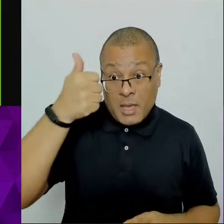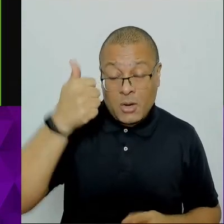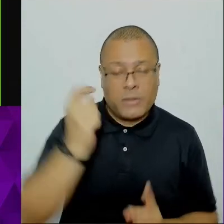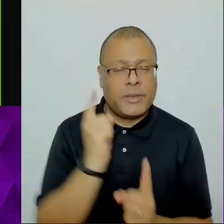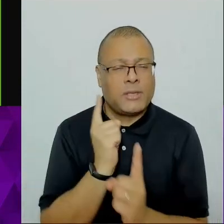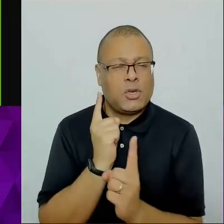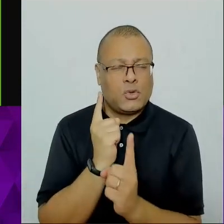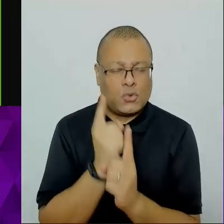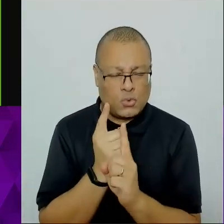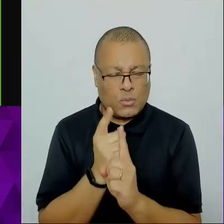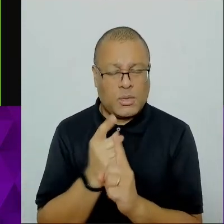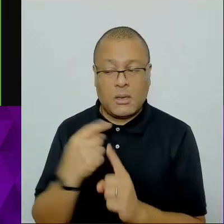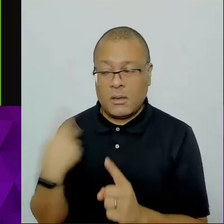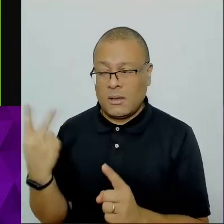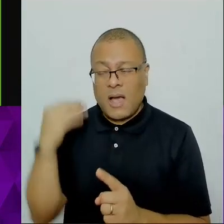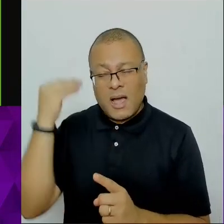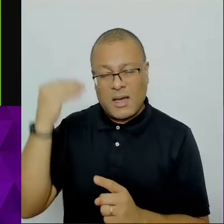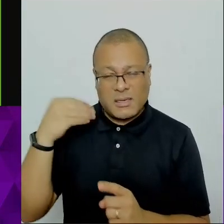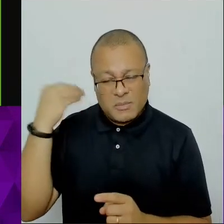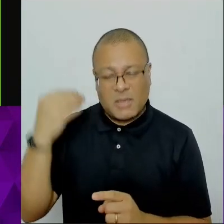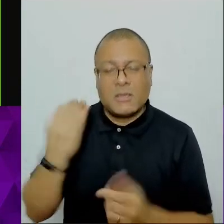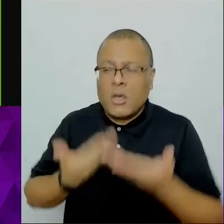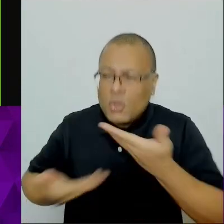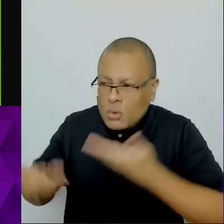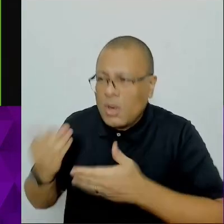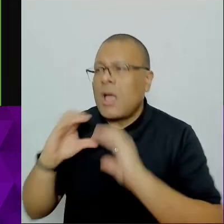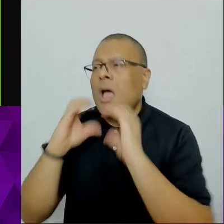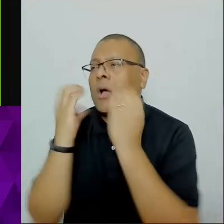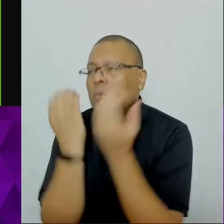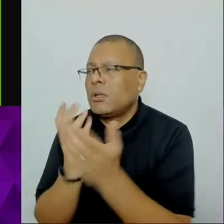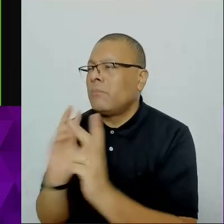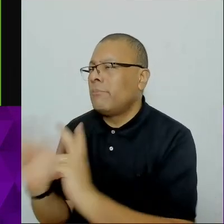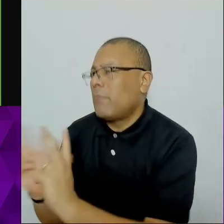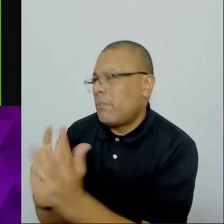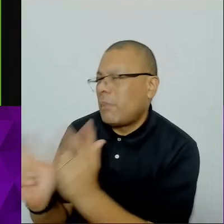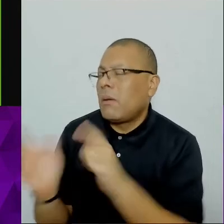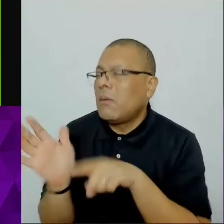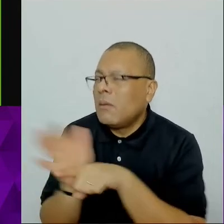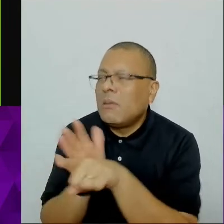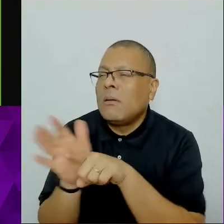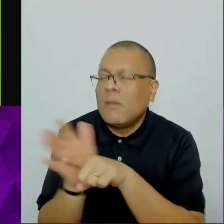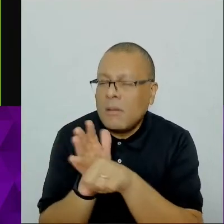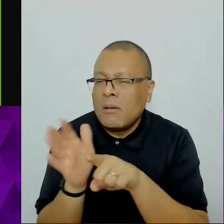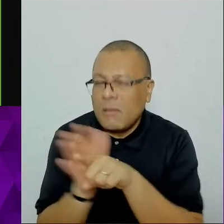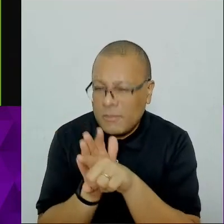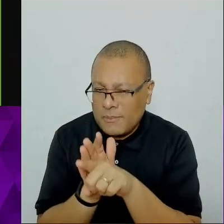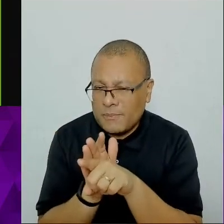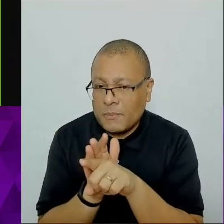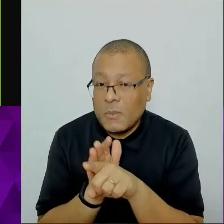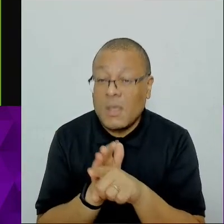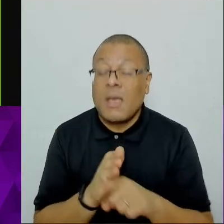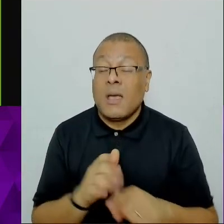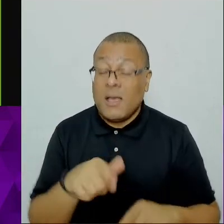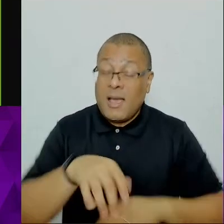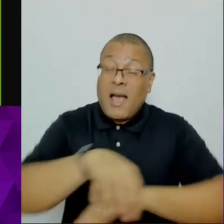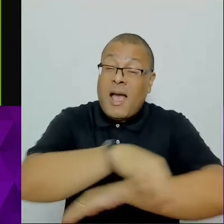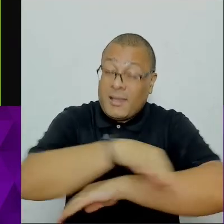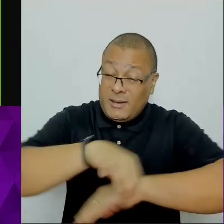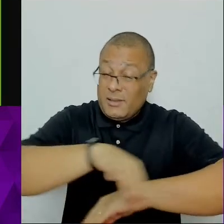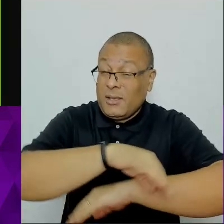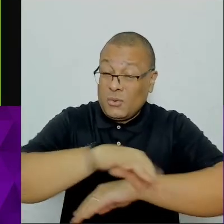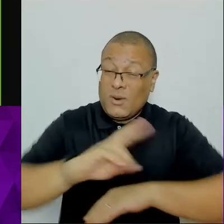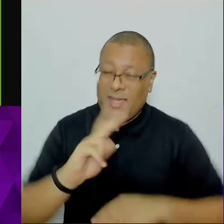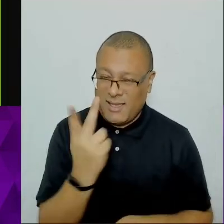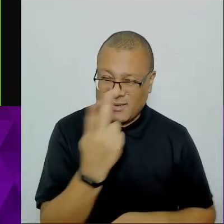aí durante a nossa experiência e também fazendo trocas com a comunidade é que a arquitetura hexagonal é interessante a gente utilizar